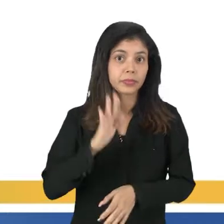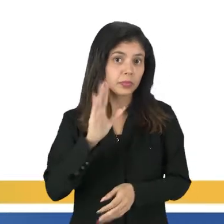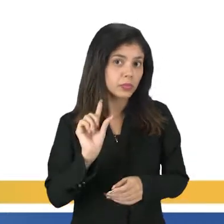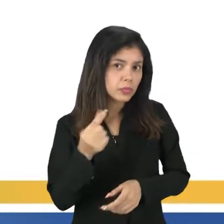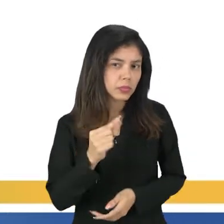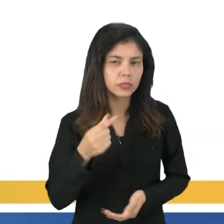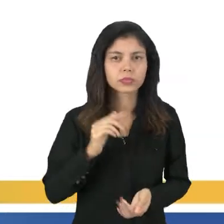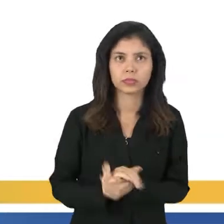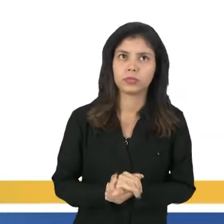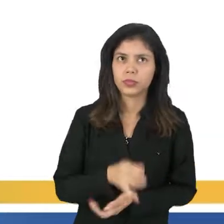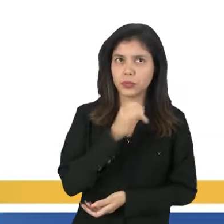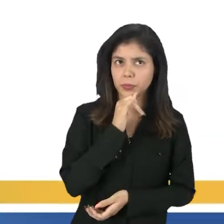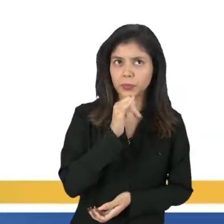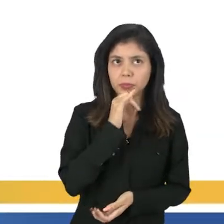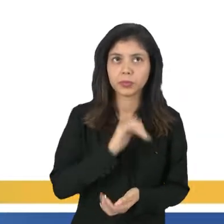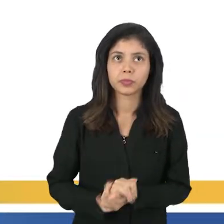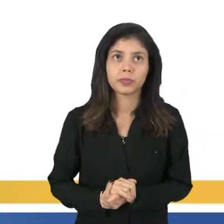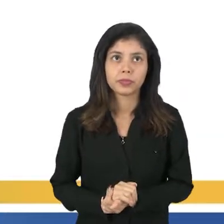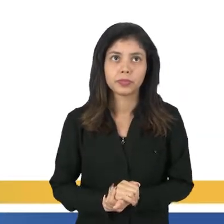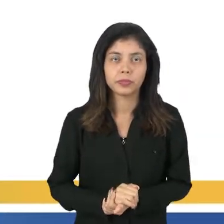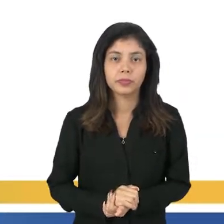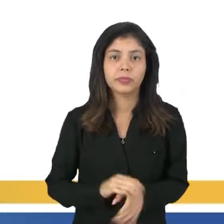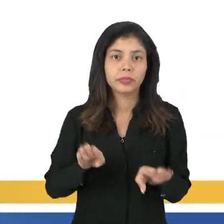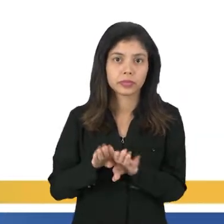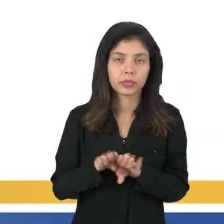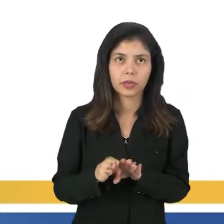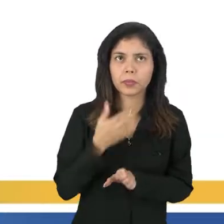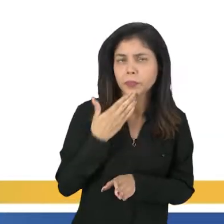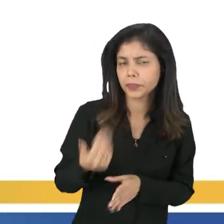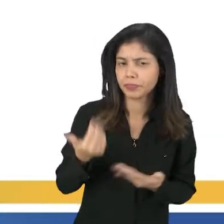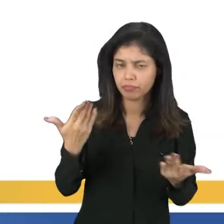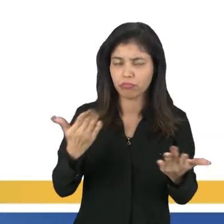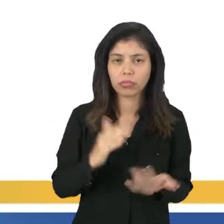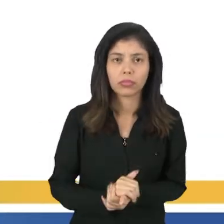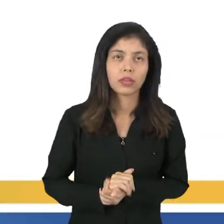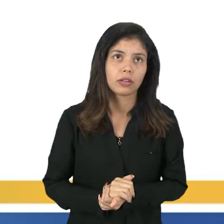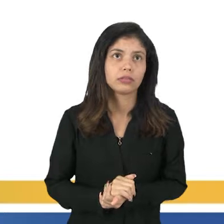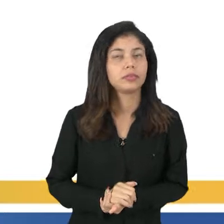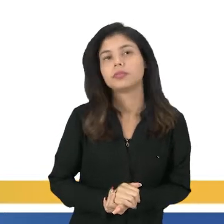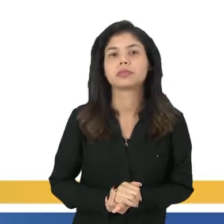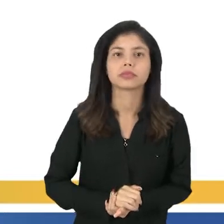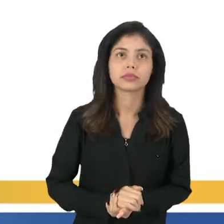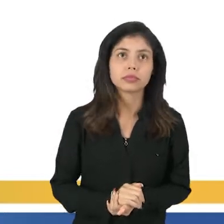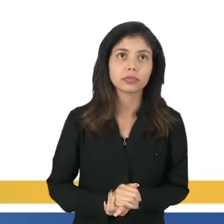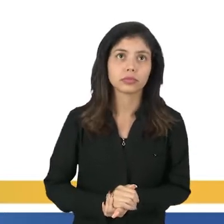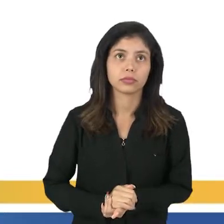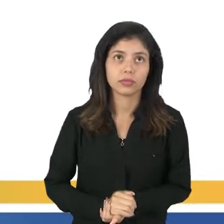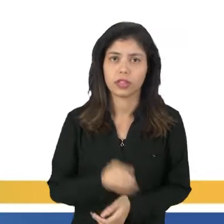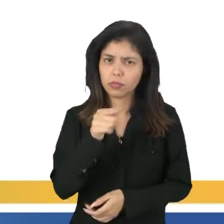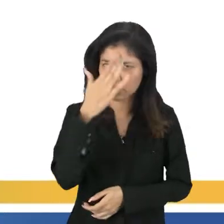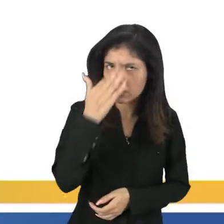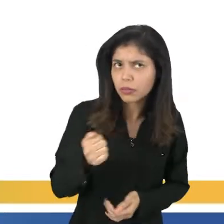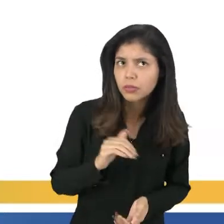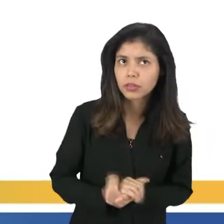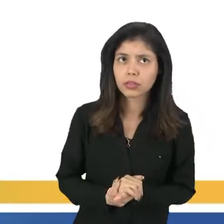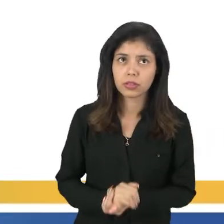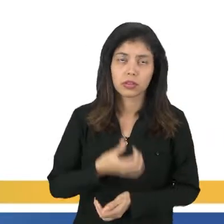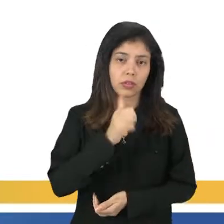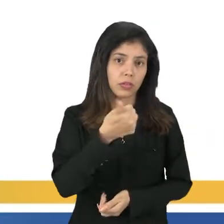um pouco de um exemplo para que você entenda melhor a praticidade dele, né? Vamos fazer aqui a leitura todo mundo junto. Você sabia